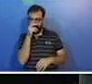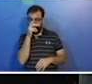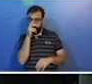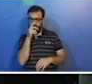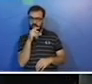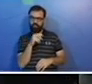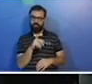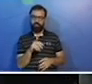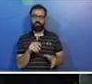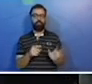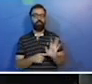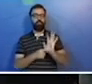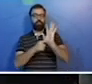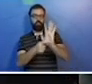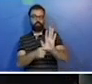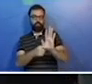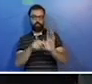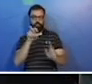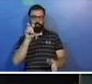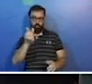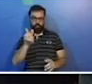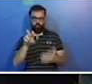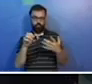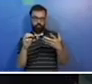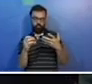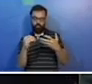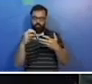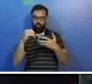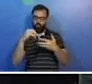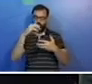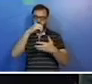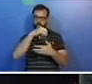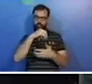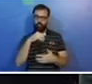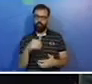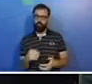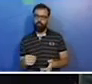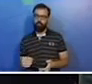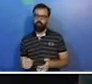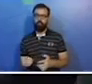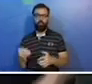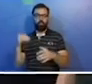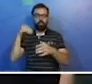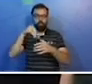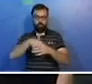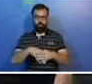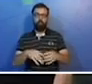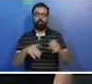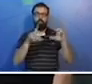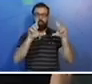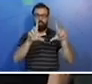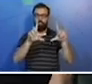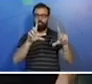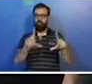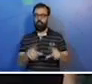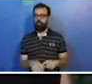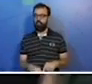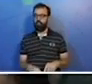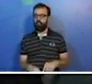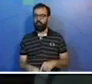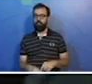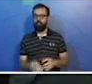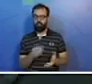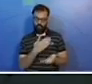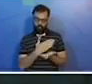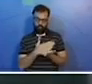representarmos 5 cadeias alimentares que está dentro desta imagem. Vamos